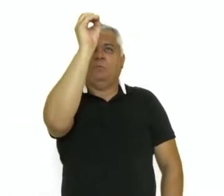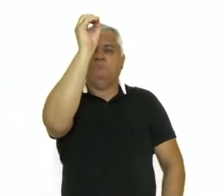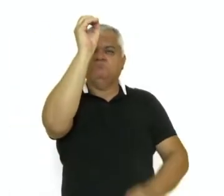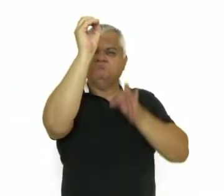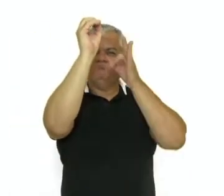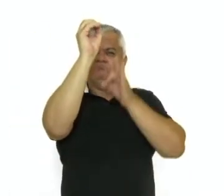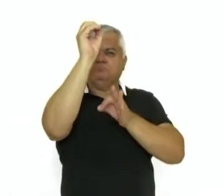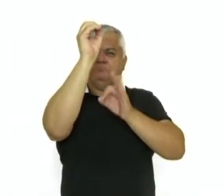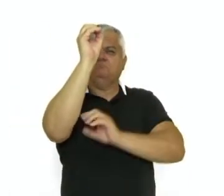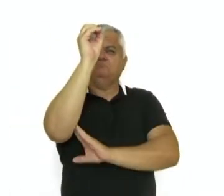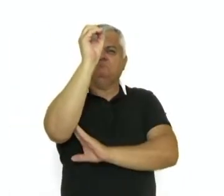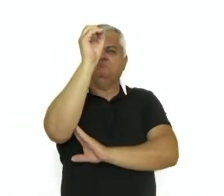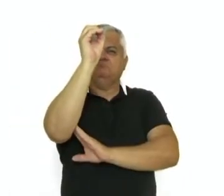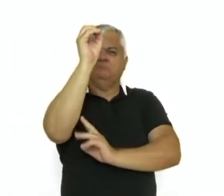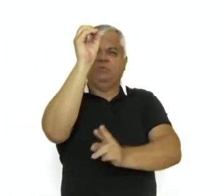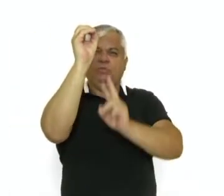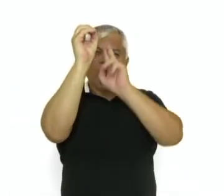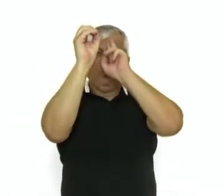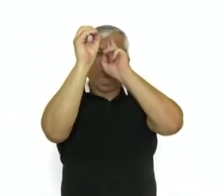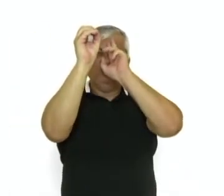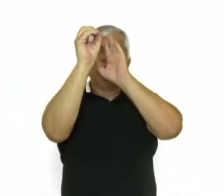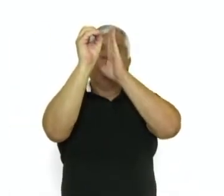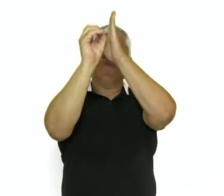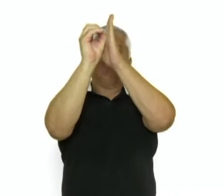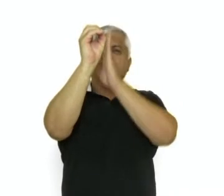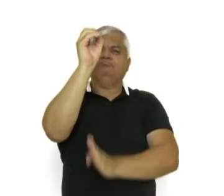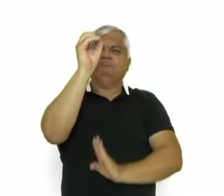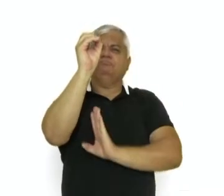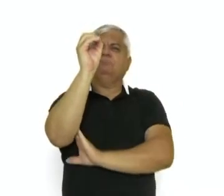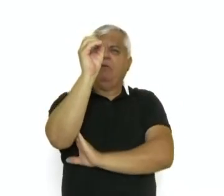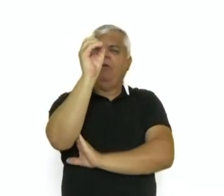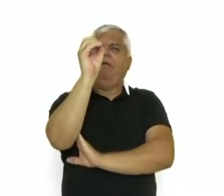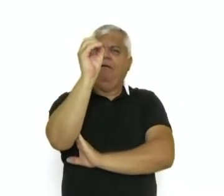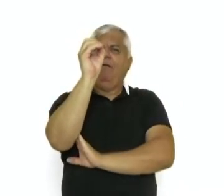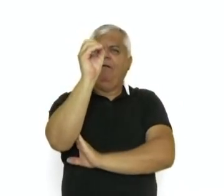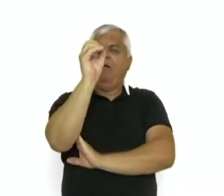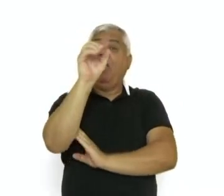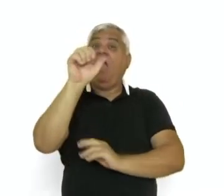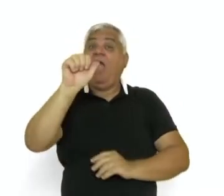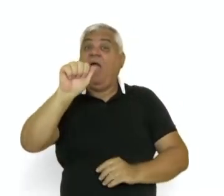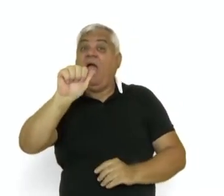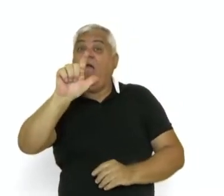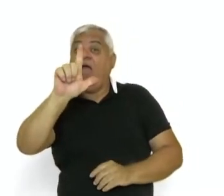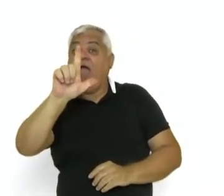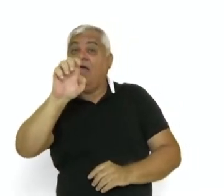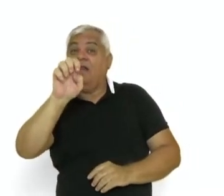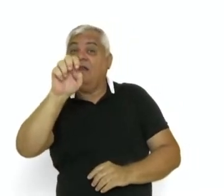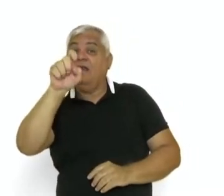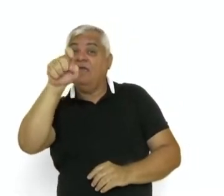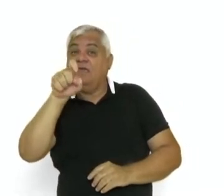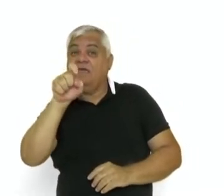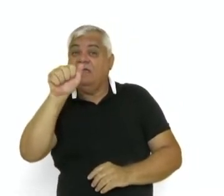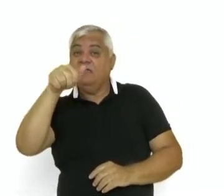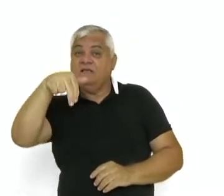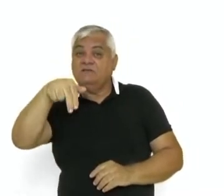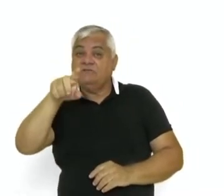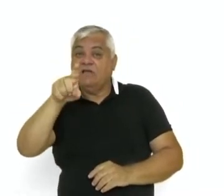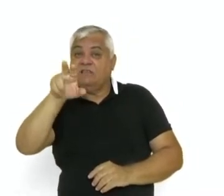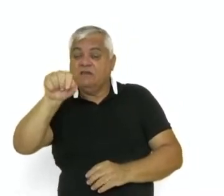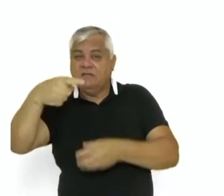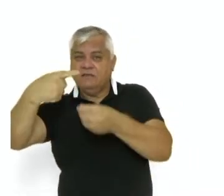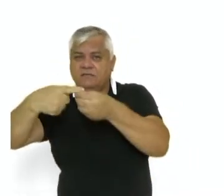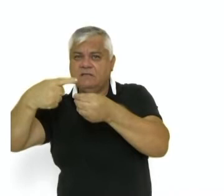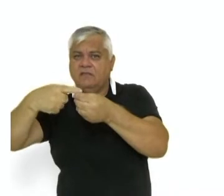no céu, ao meio-dia. Nas cidades de Alexandria, isso não aconteceu no mesmo horário. Conhecendo a distância entre as